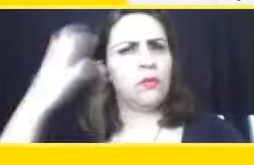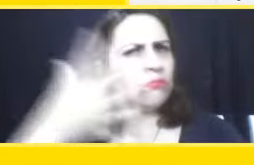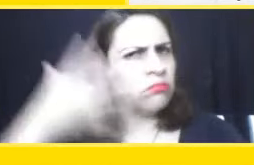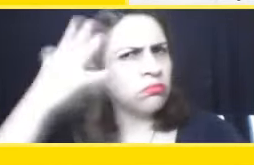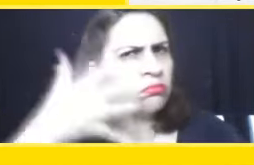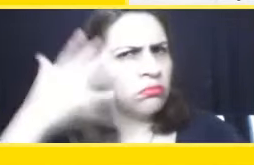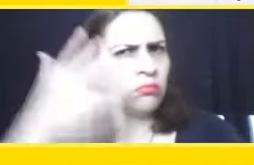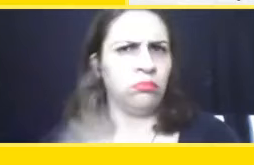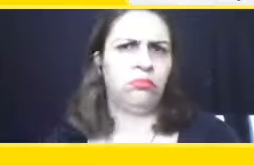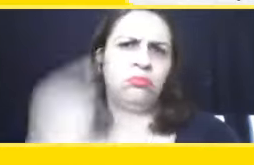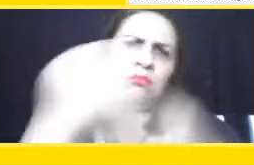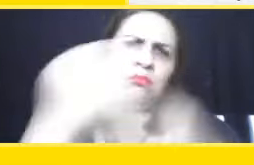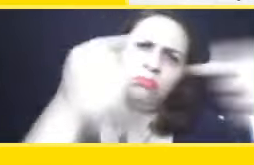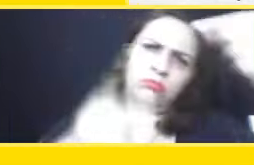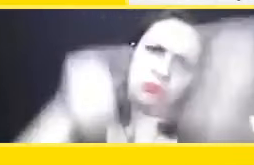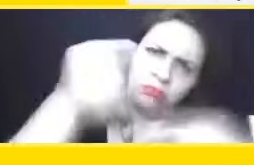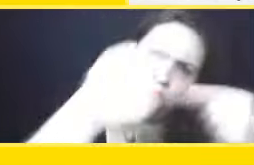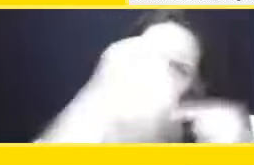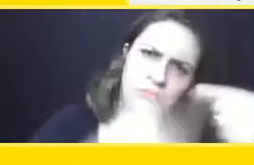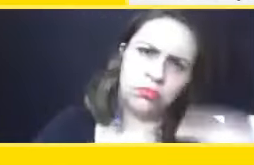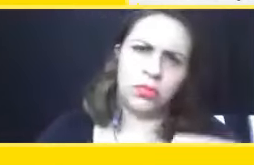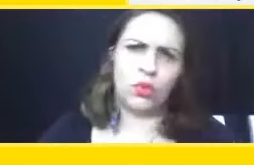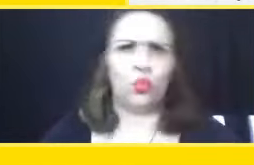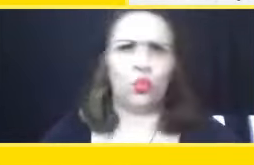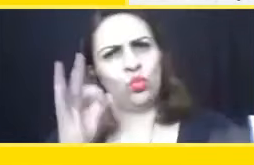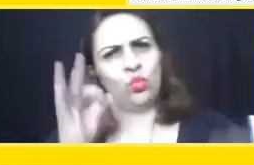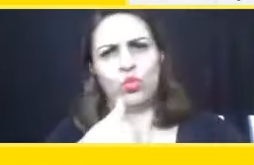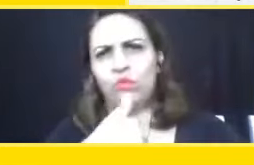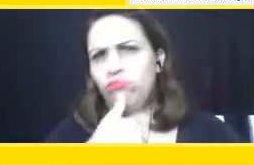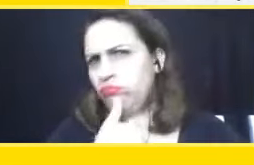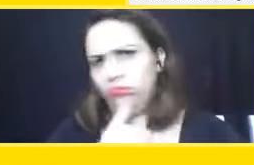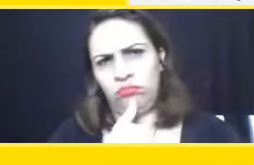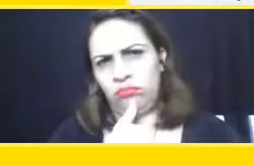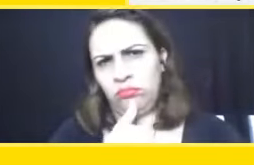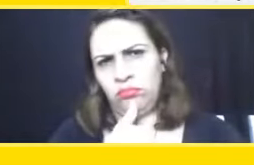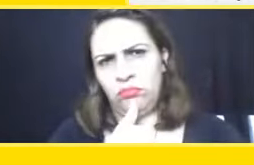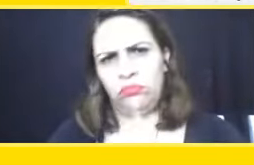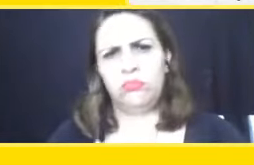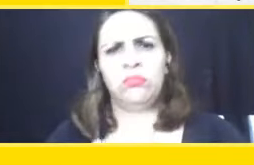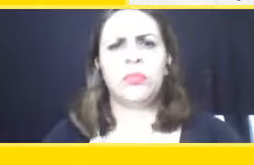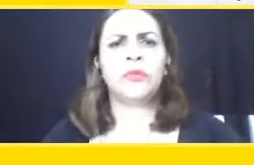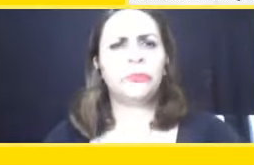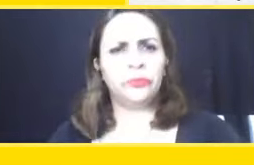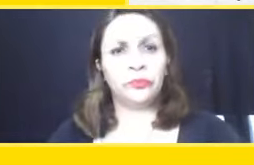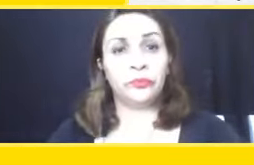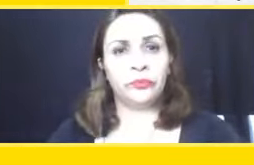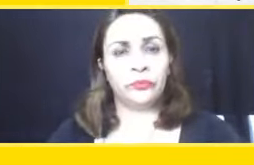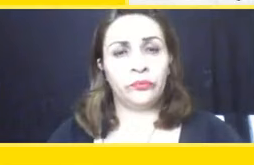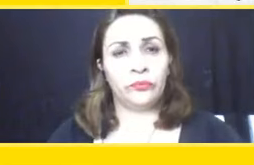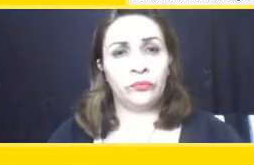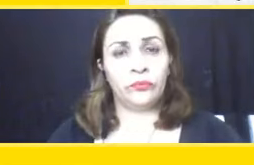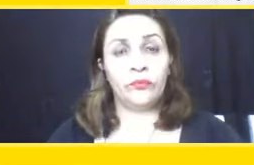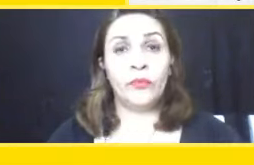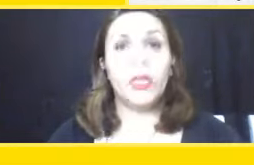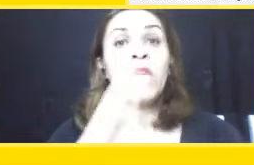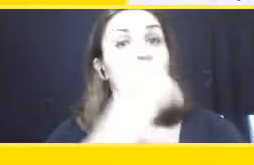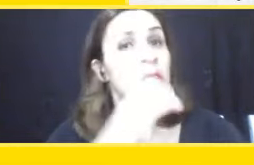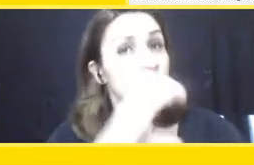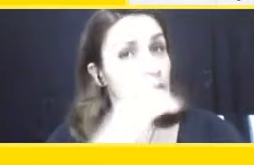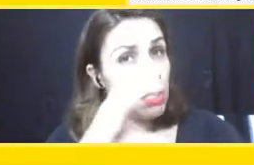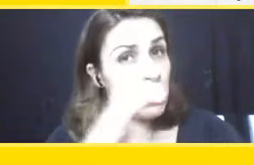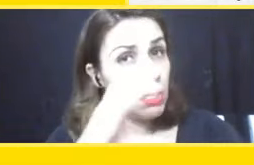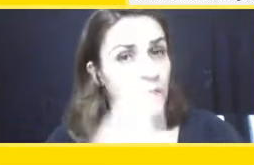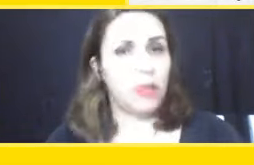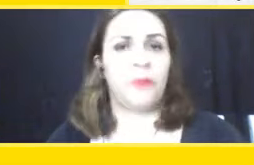o debate usando a justiça. Infelizmente, essa é a minha visão. Bem, E sobre Ceilândia? agora vamos